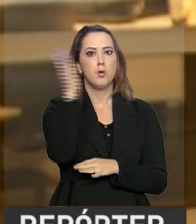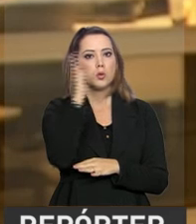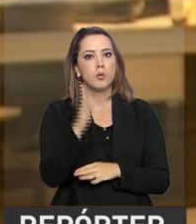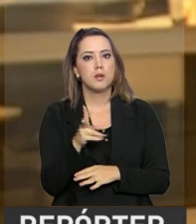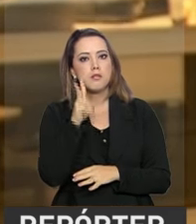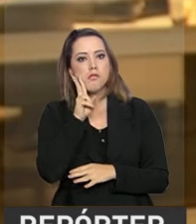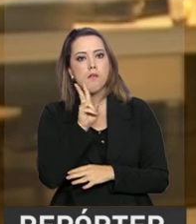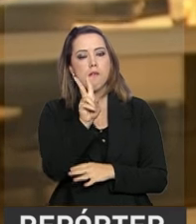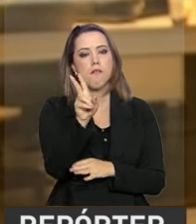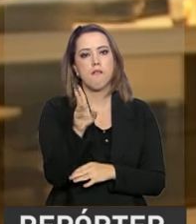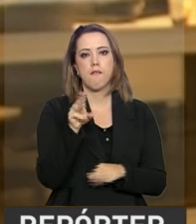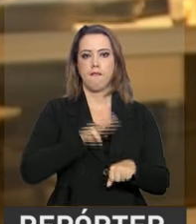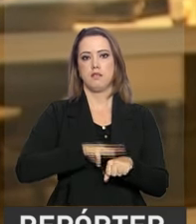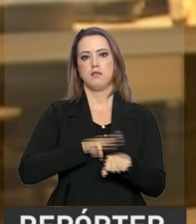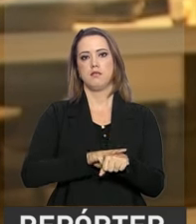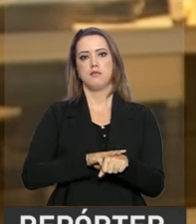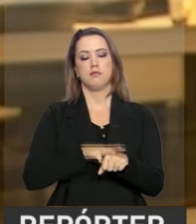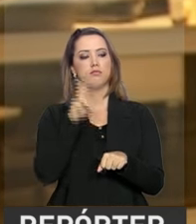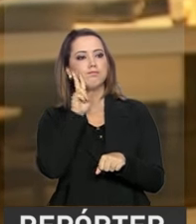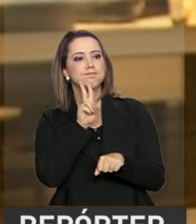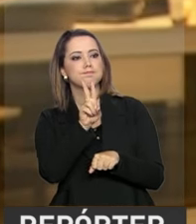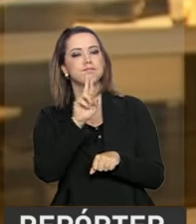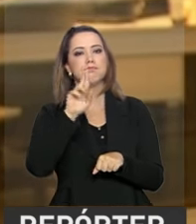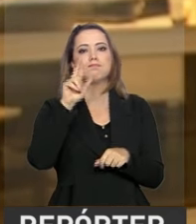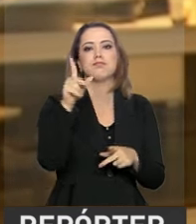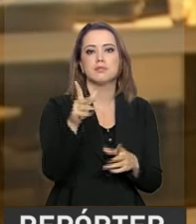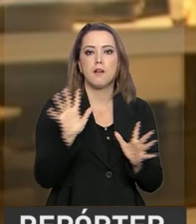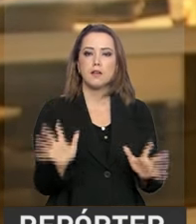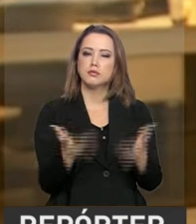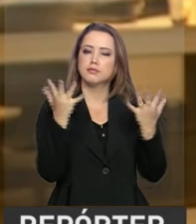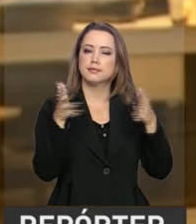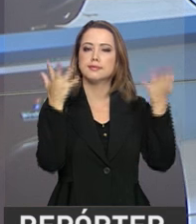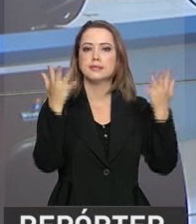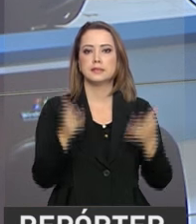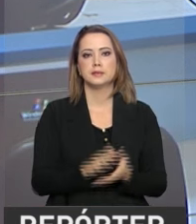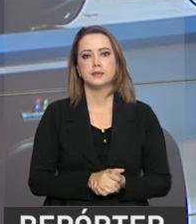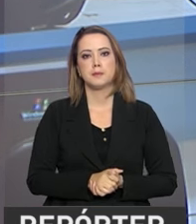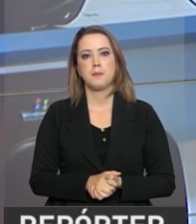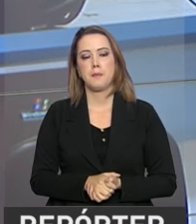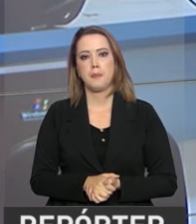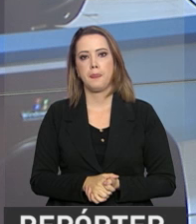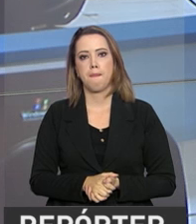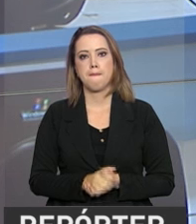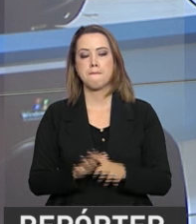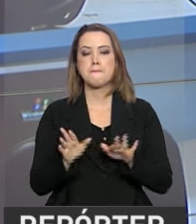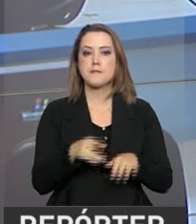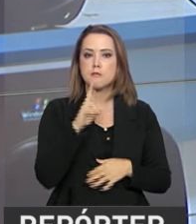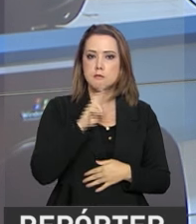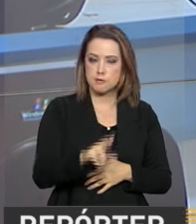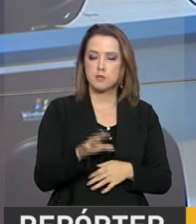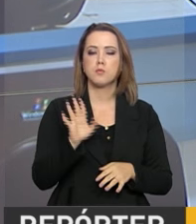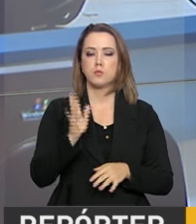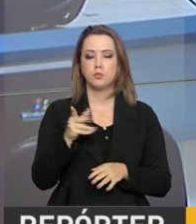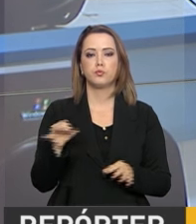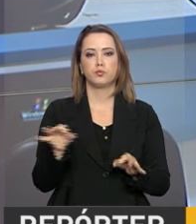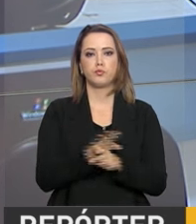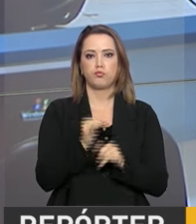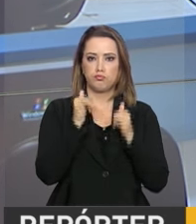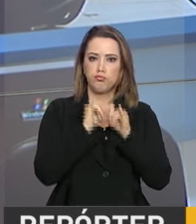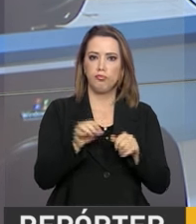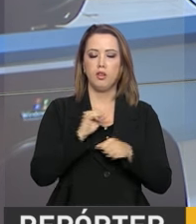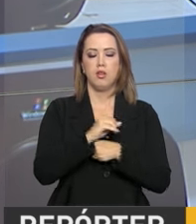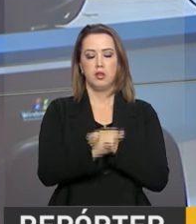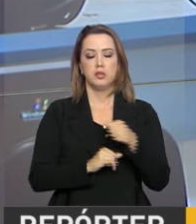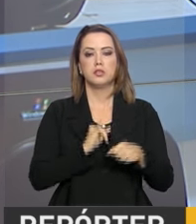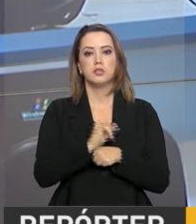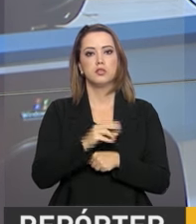olhar a matemática de um jeito diferente, mais estimulante, mais motivante. A classificação final vai ser divulgada no site da